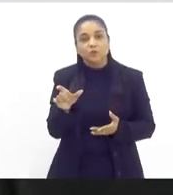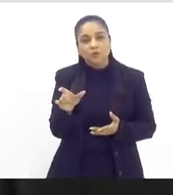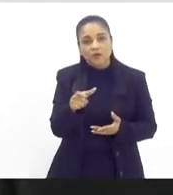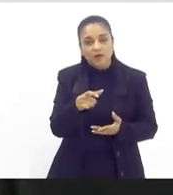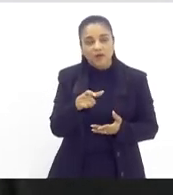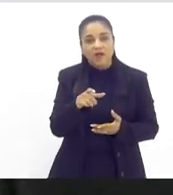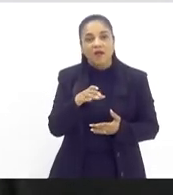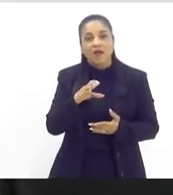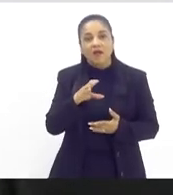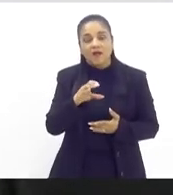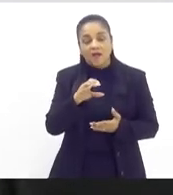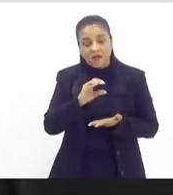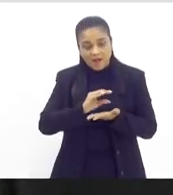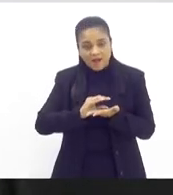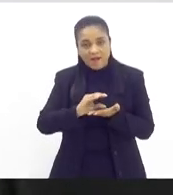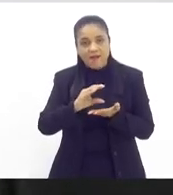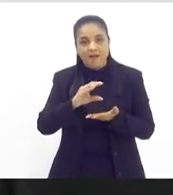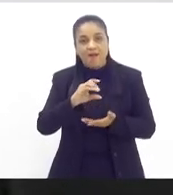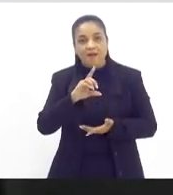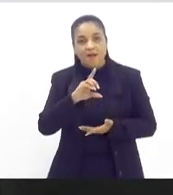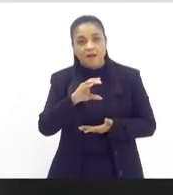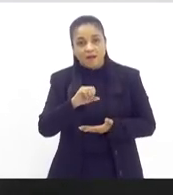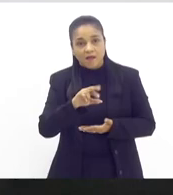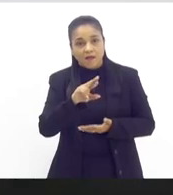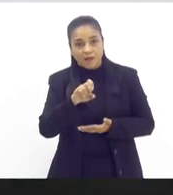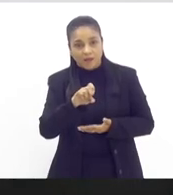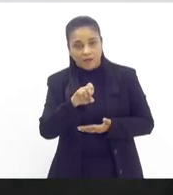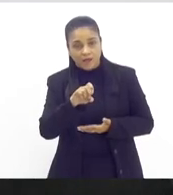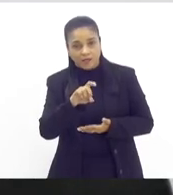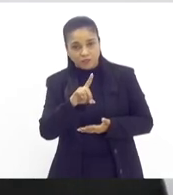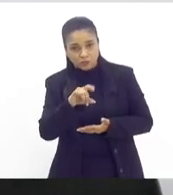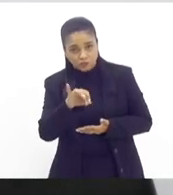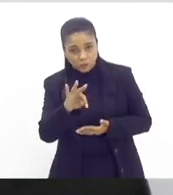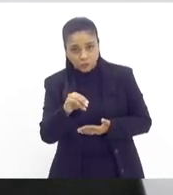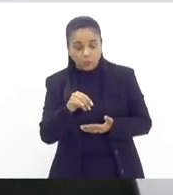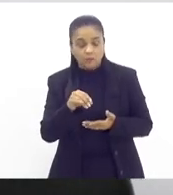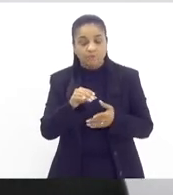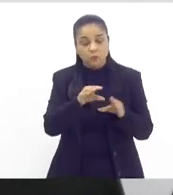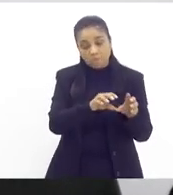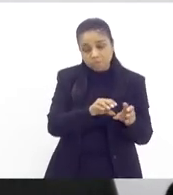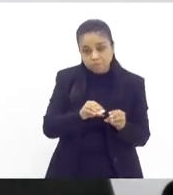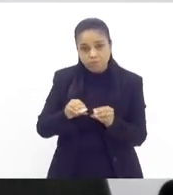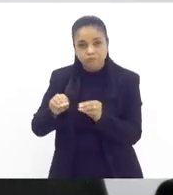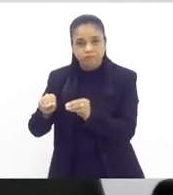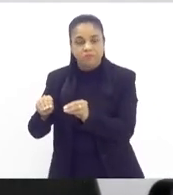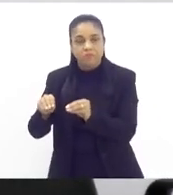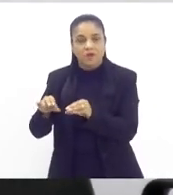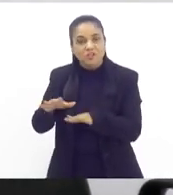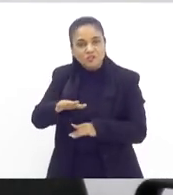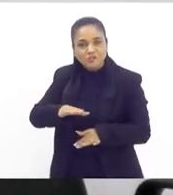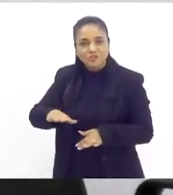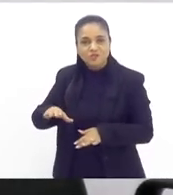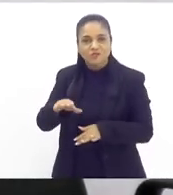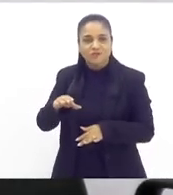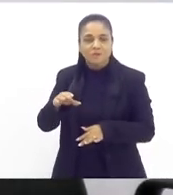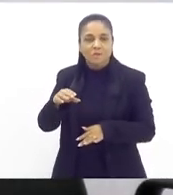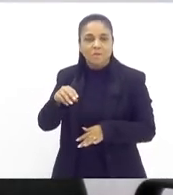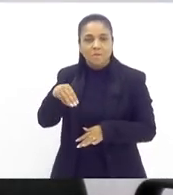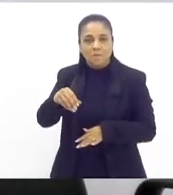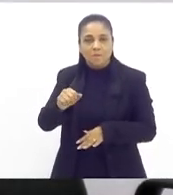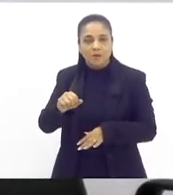muitas distorções estão se deslocando para a Zona Franca de Manaus. com um